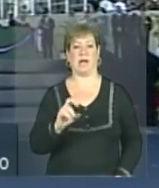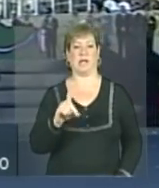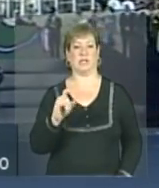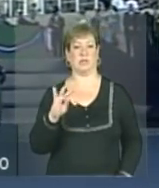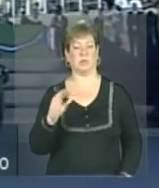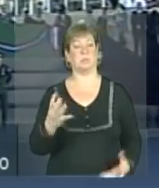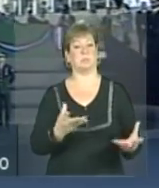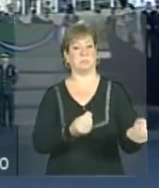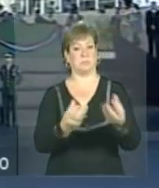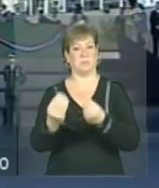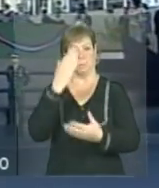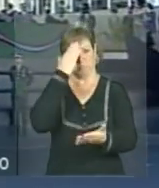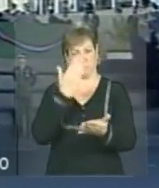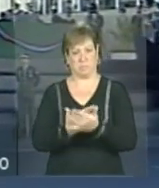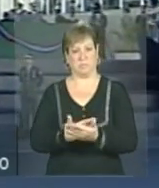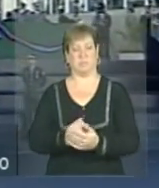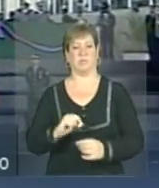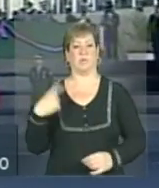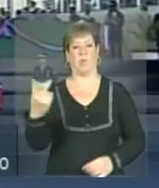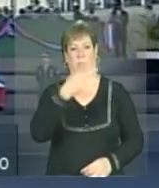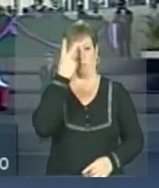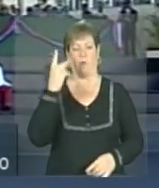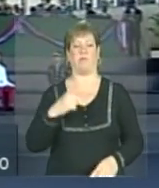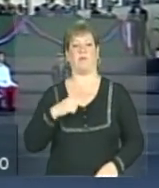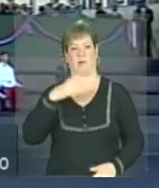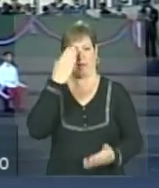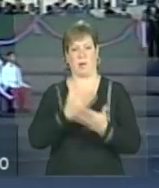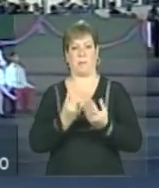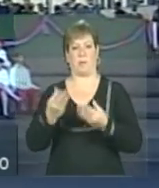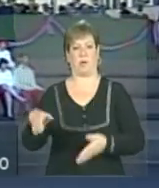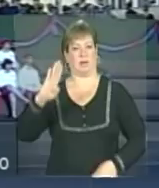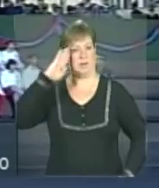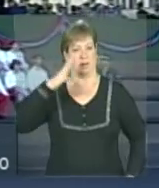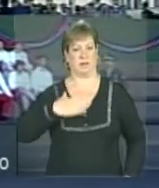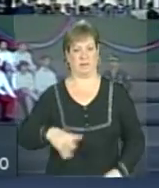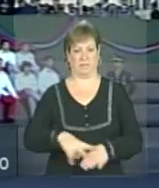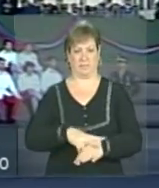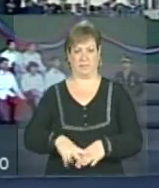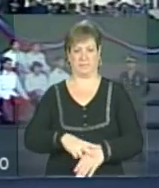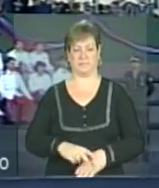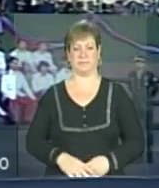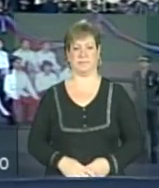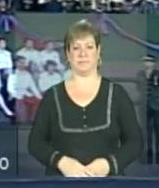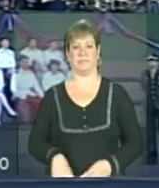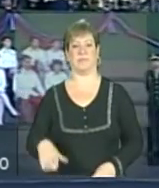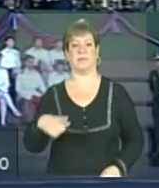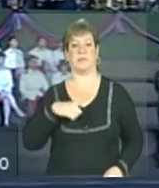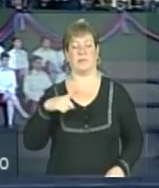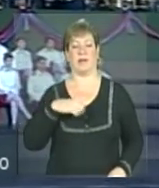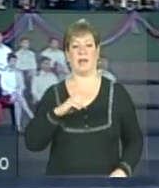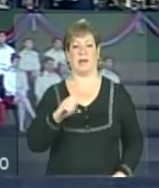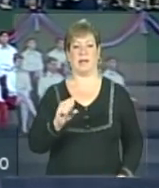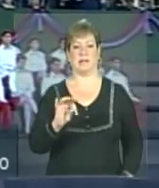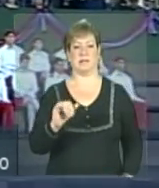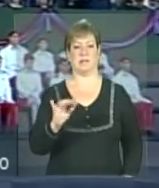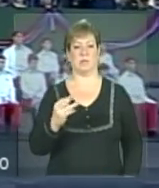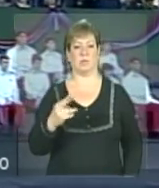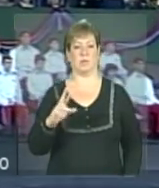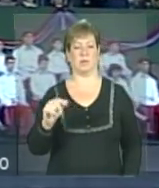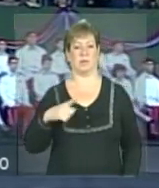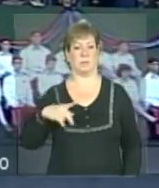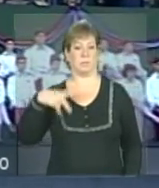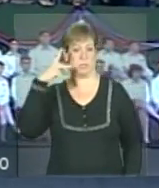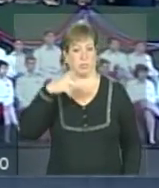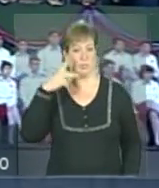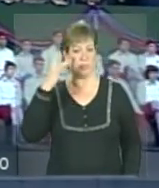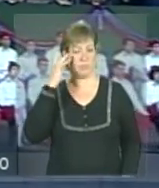credibilidade e confiabilidade da população brasileira. A estatura político-estratégica que o Brasil